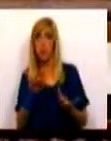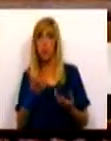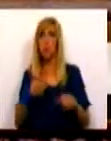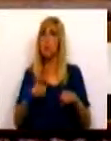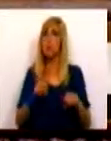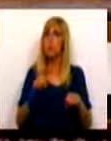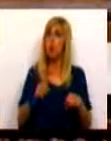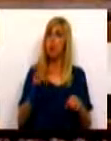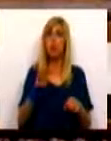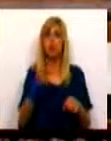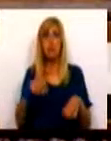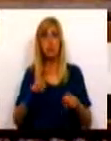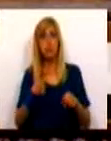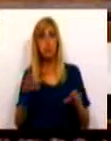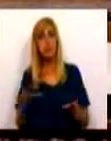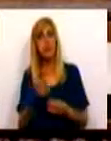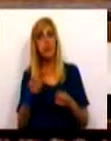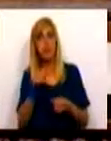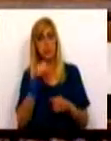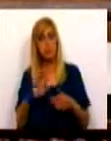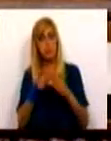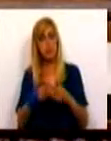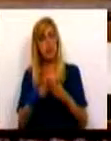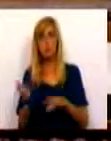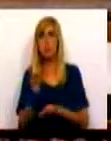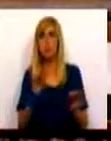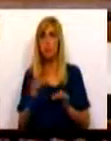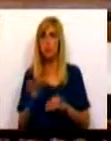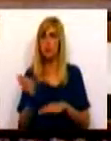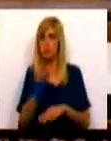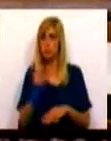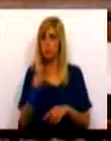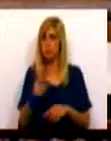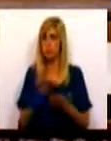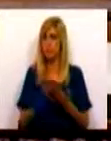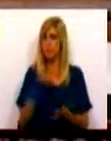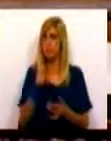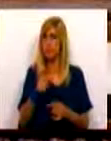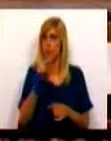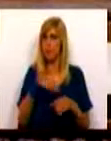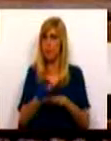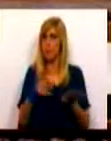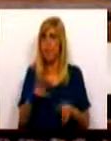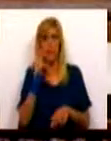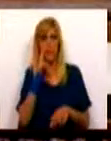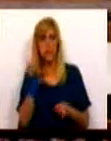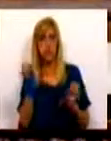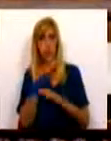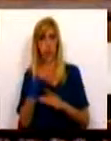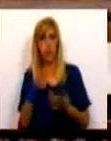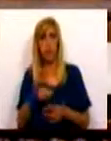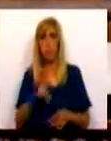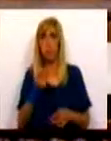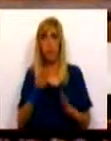3 motociclos para salvamento marítimo preparados para atuar com incidência nas praias não vigiadas. O PEV, no